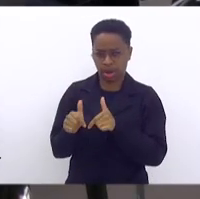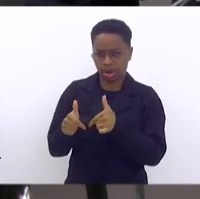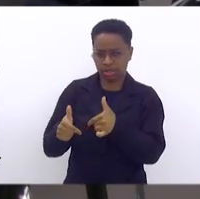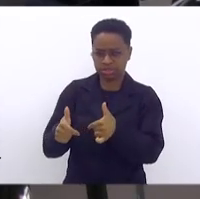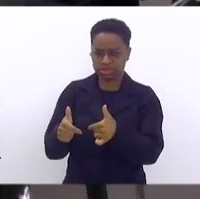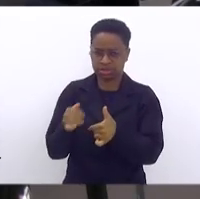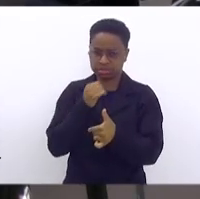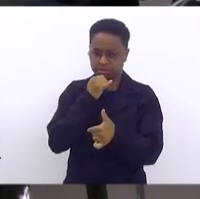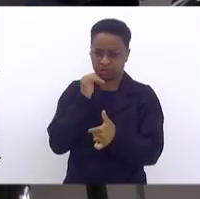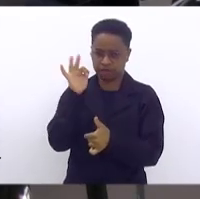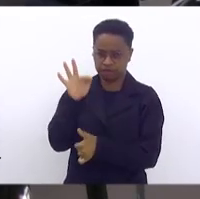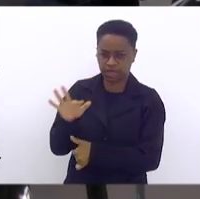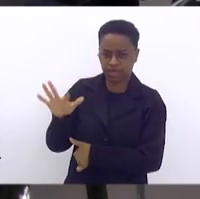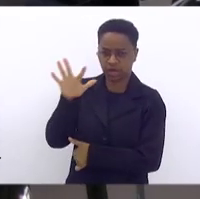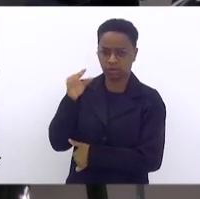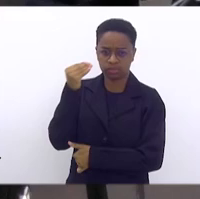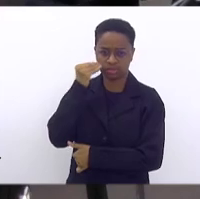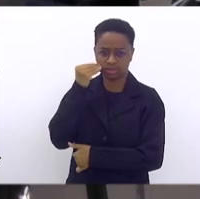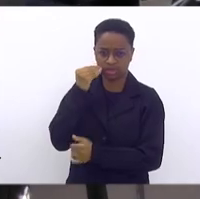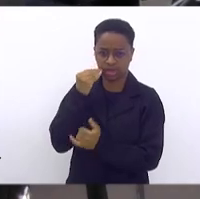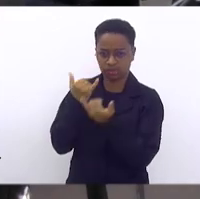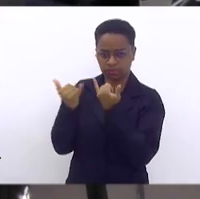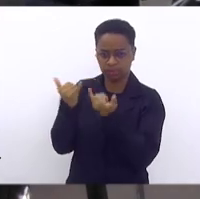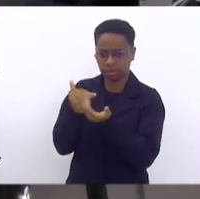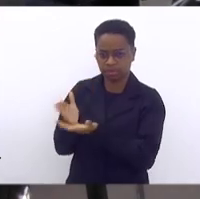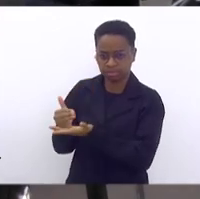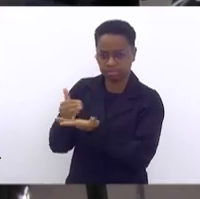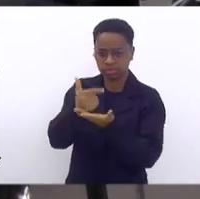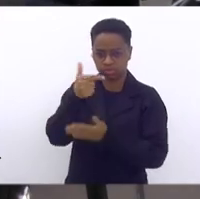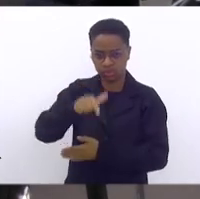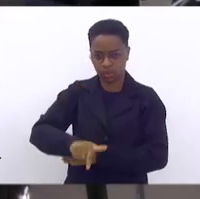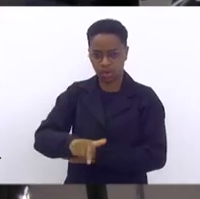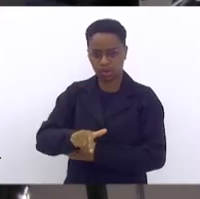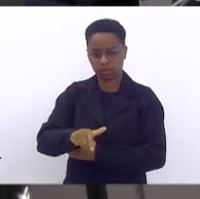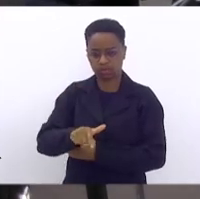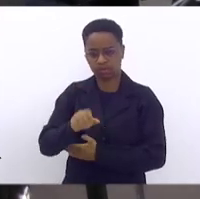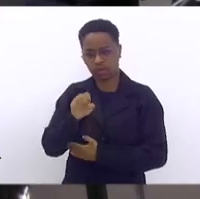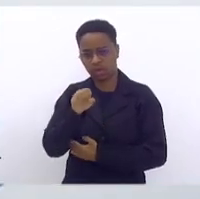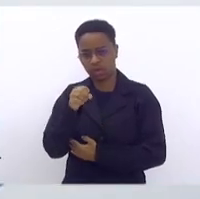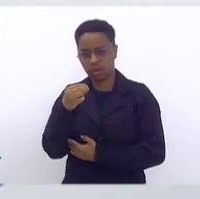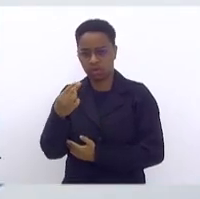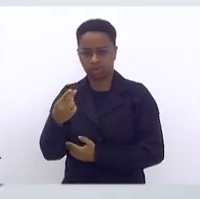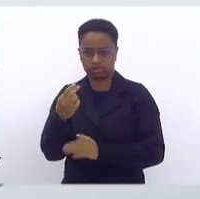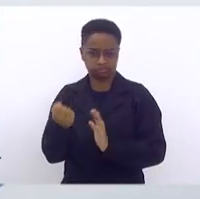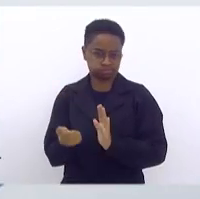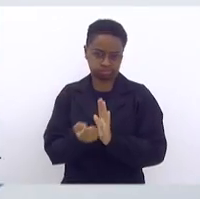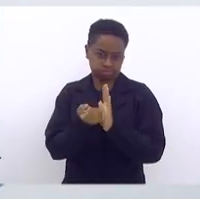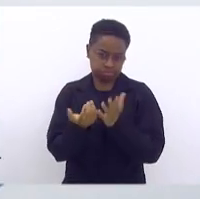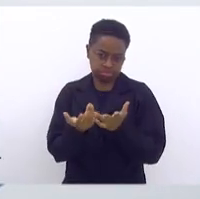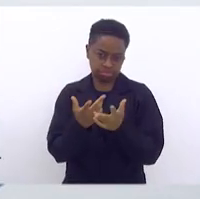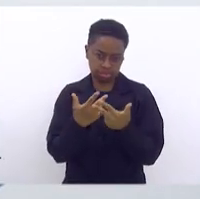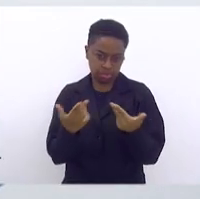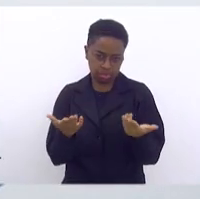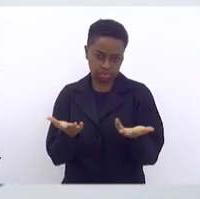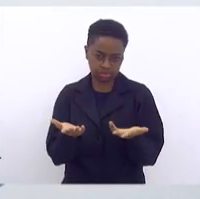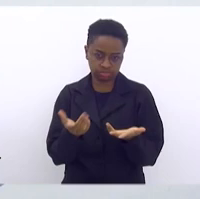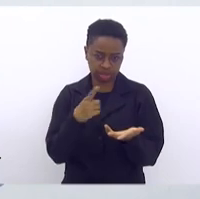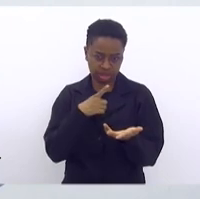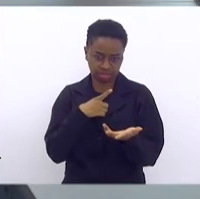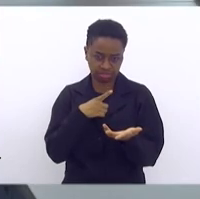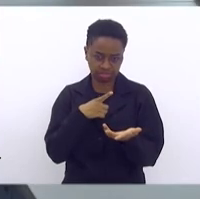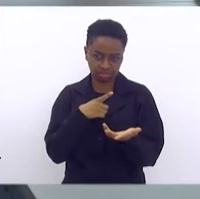nível federal para resgatar essa possibilidade de um marco legal, alguma coisa, bom, uma a gente